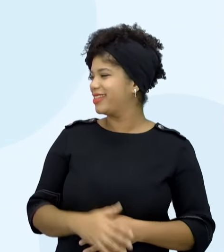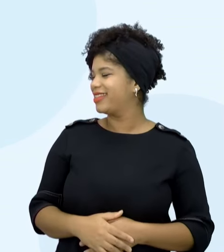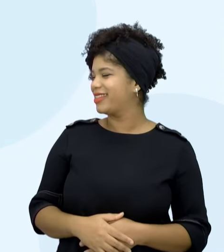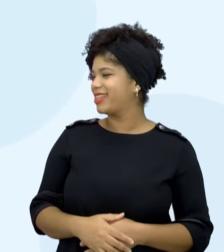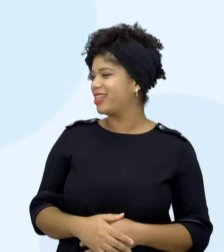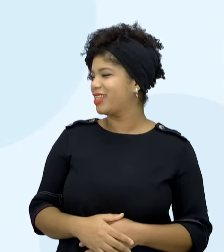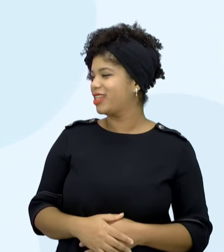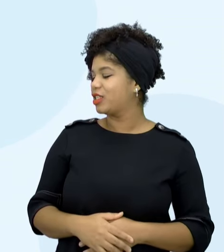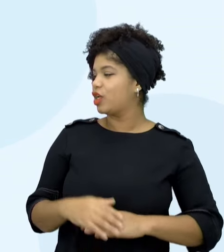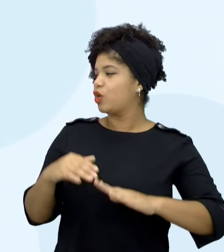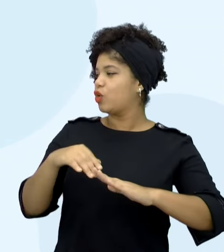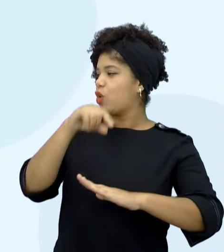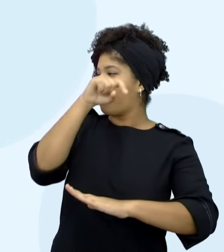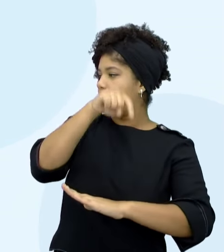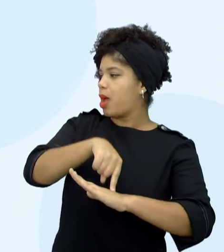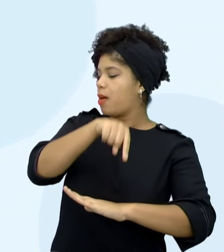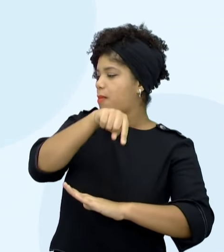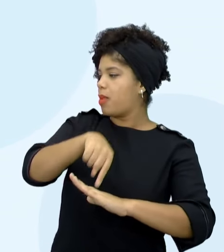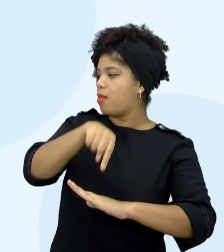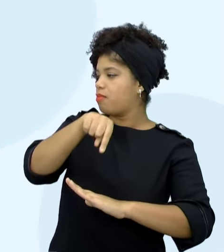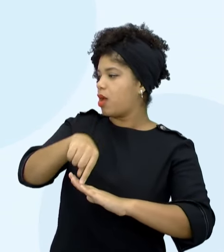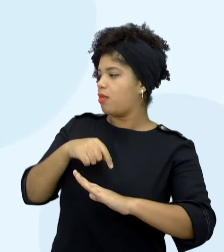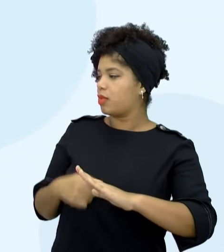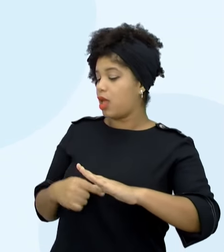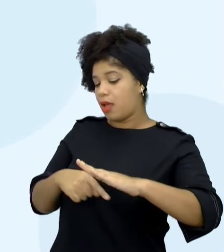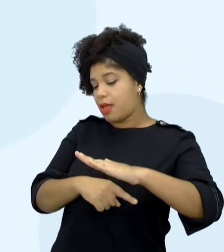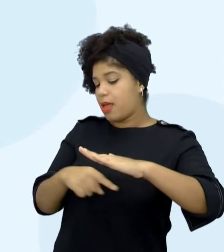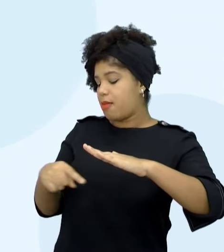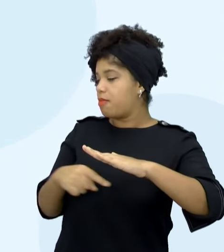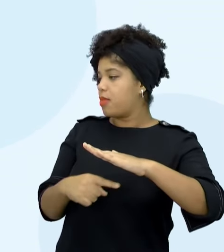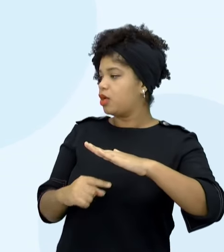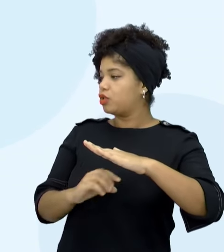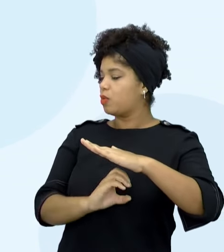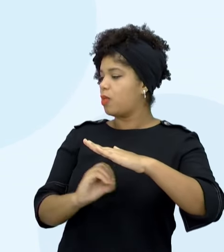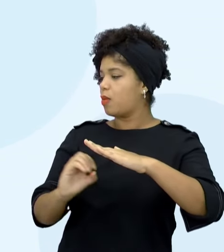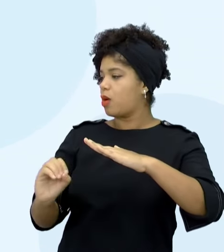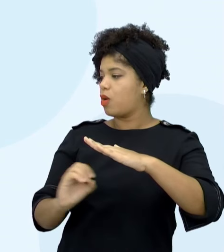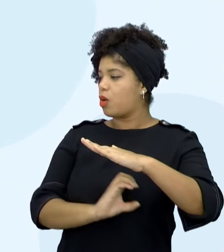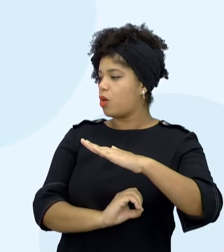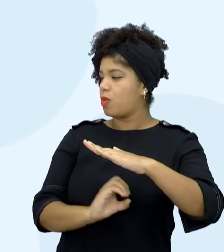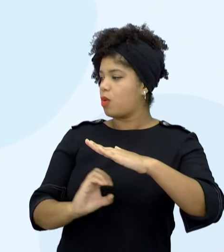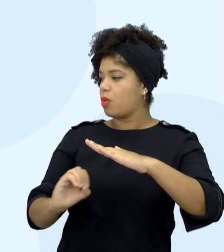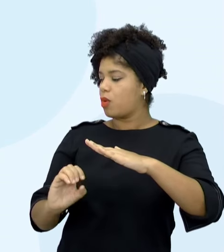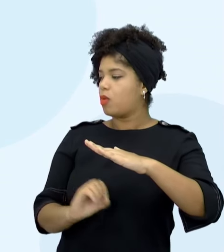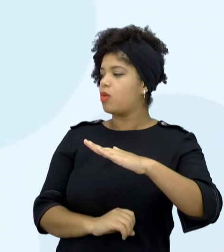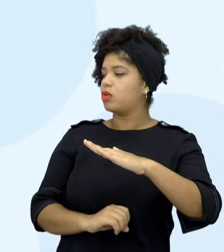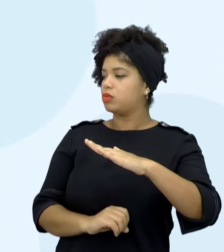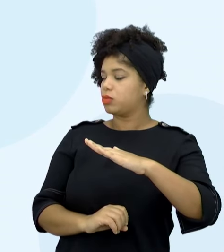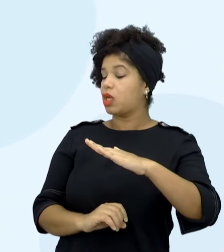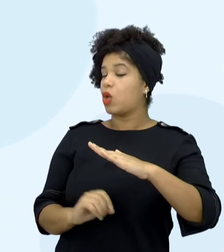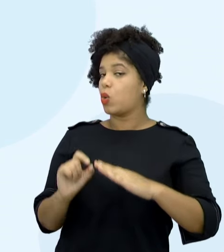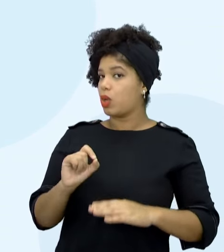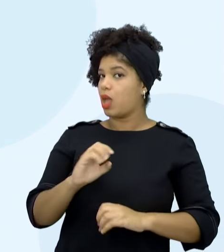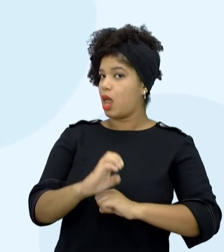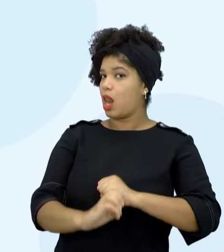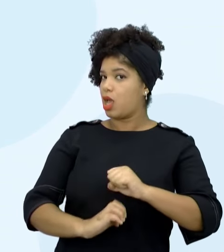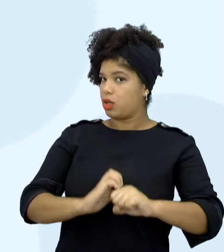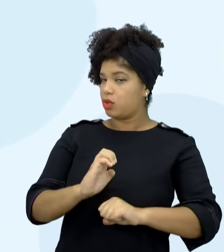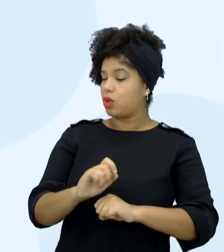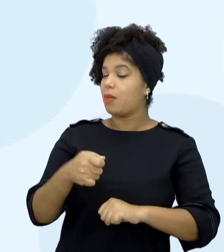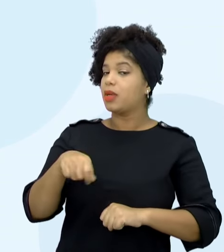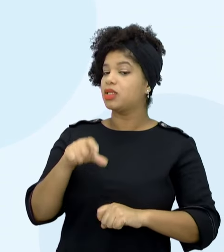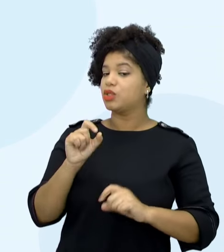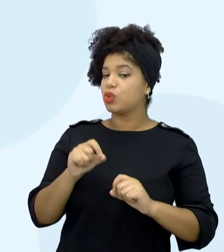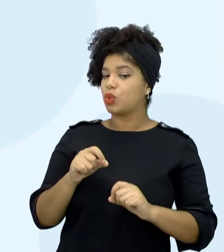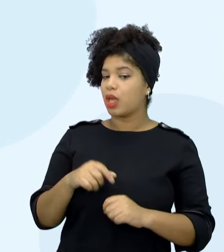luz solar incide, você tem ali uma movimentação de elétrons ordenada, é preciso que eu tenha os semicondutores